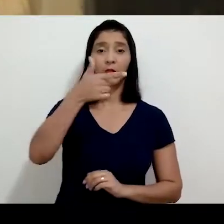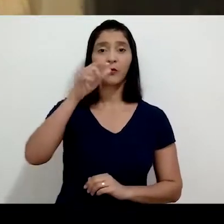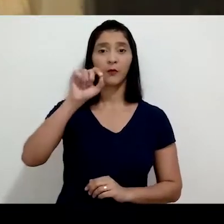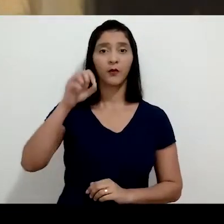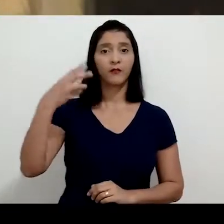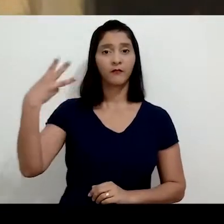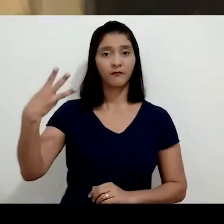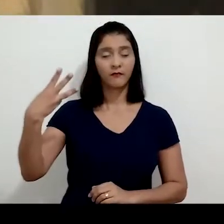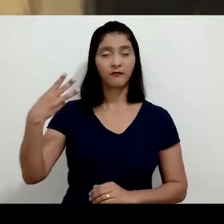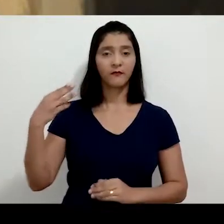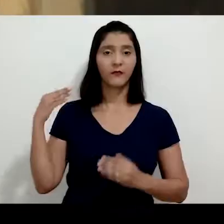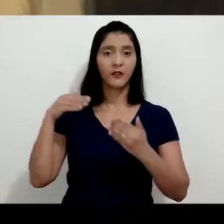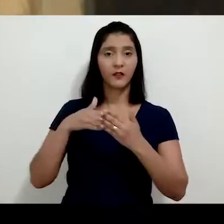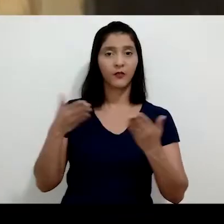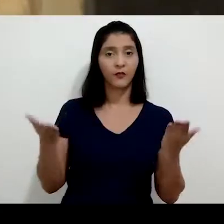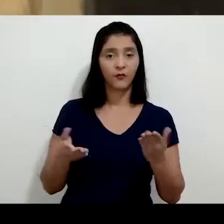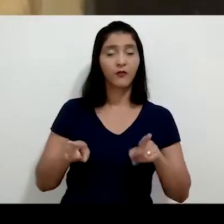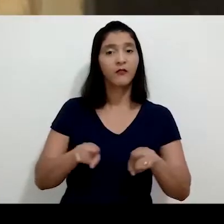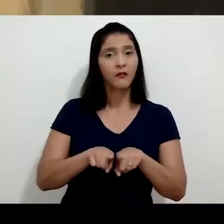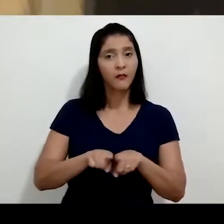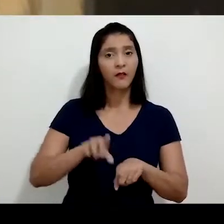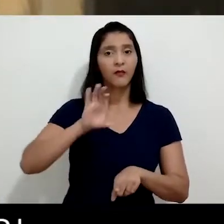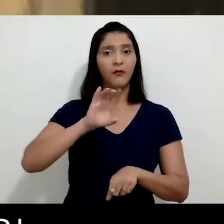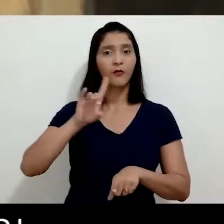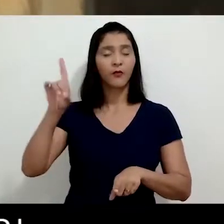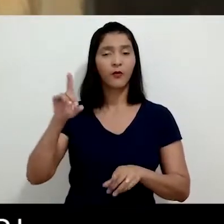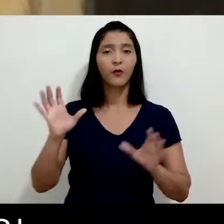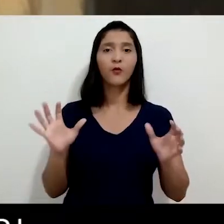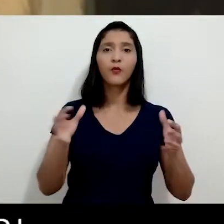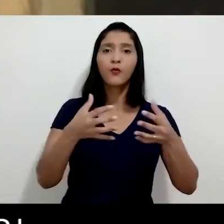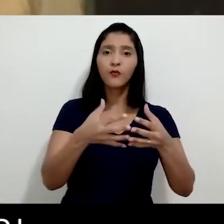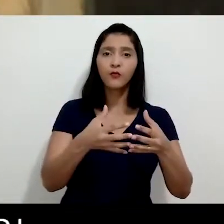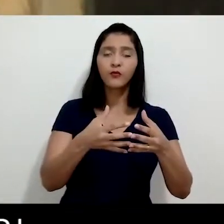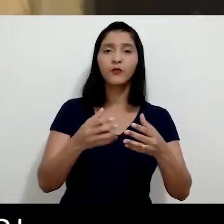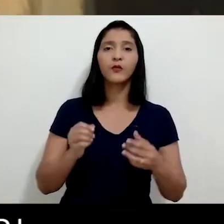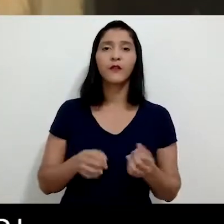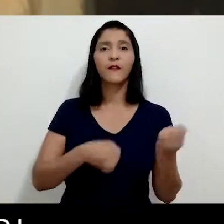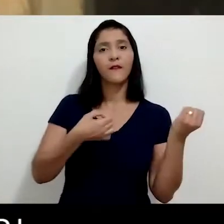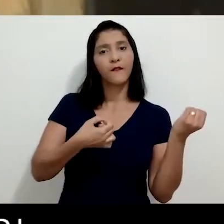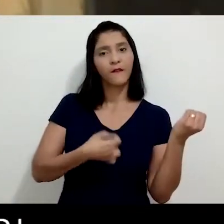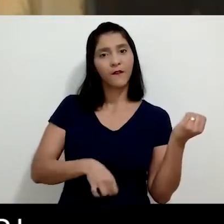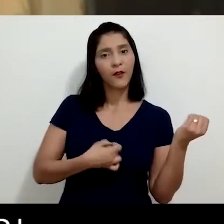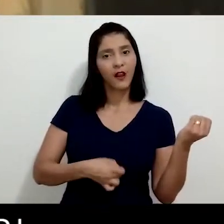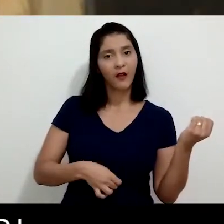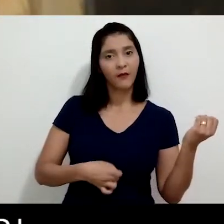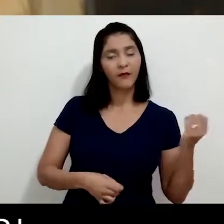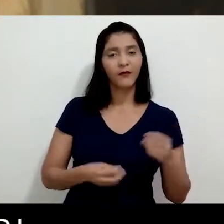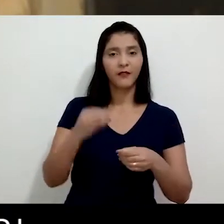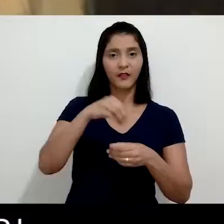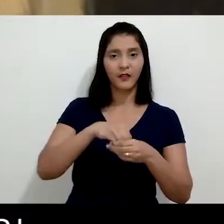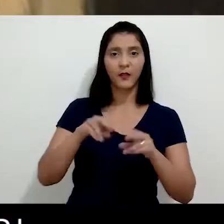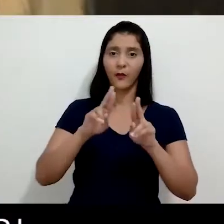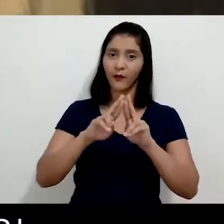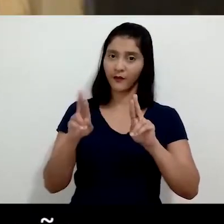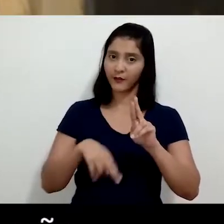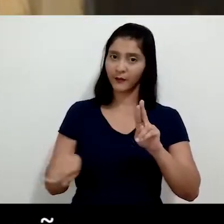Desde 2003 coordeno também o grupo de representação Violões da